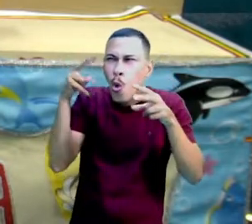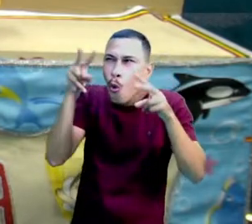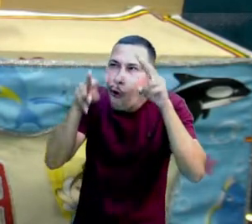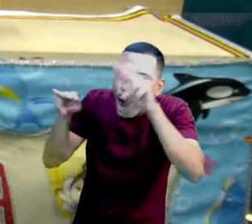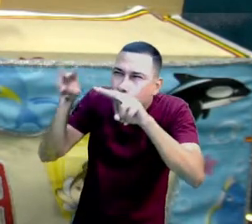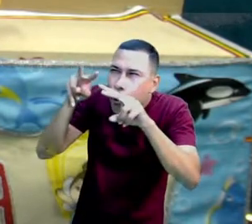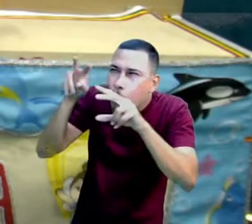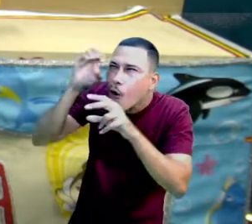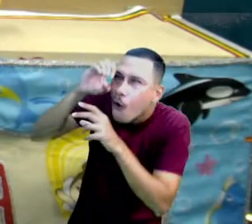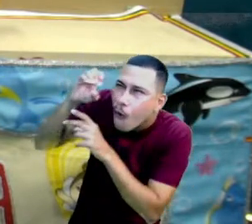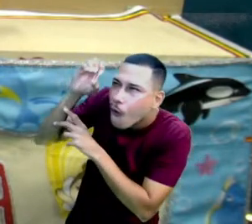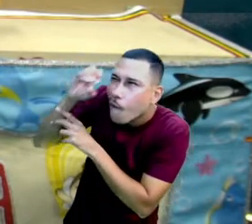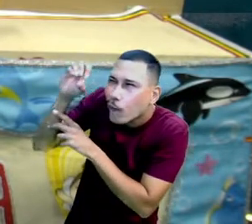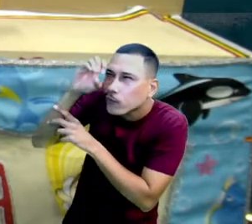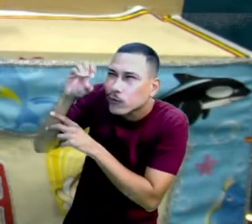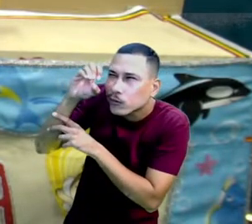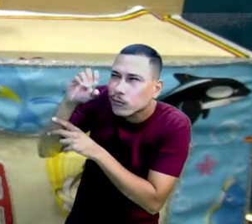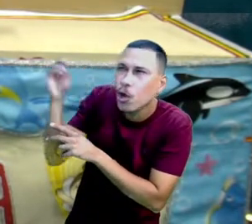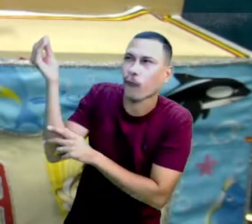do buraco.